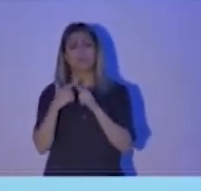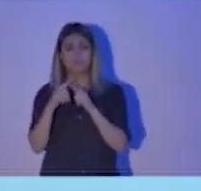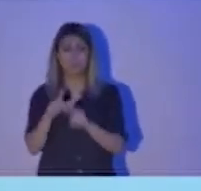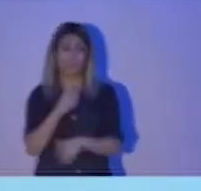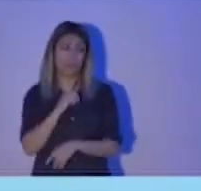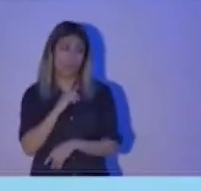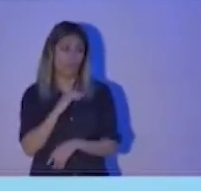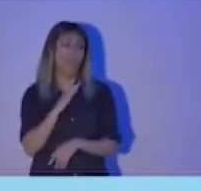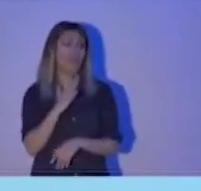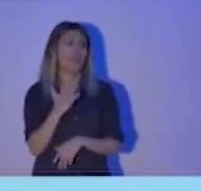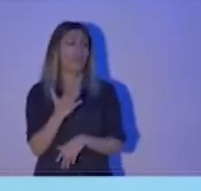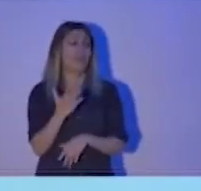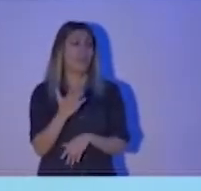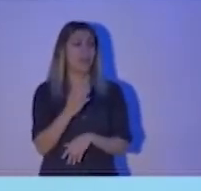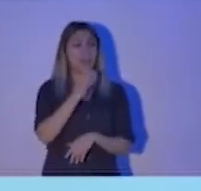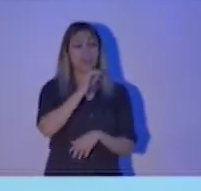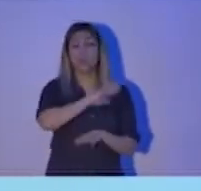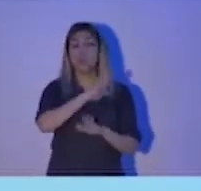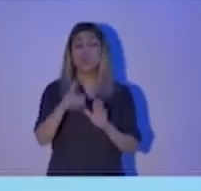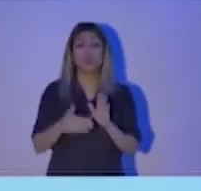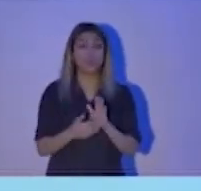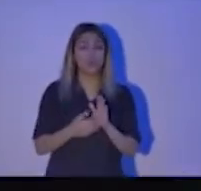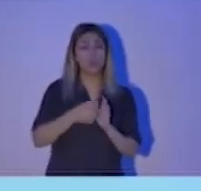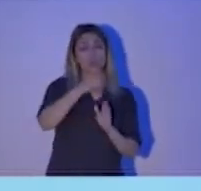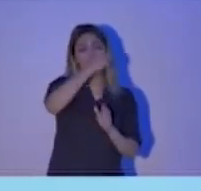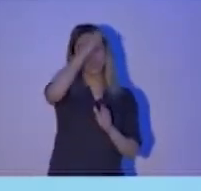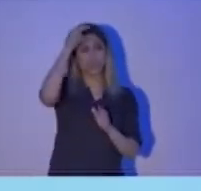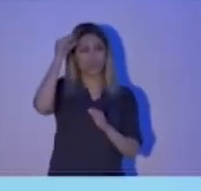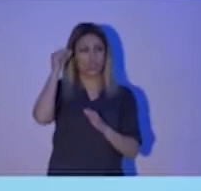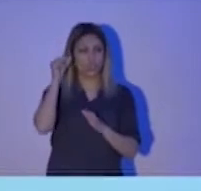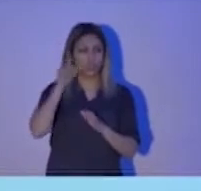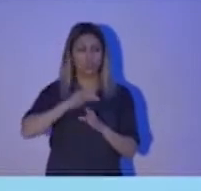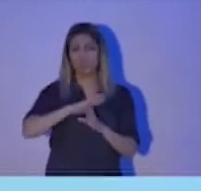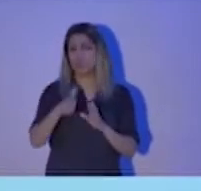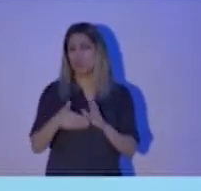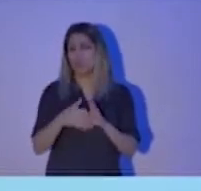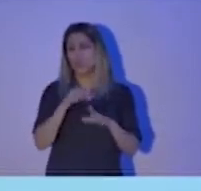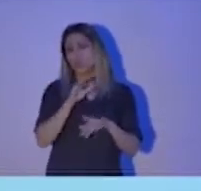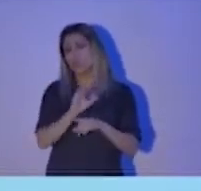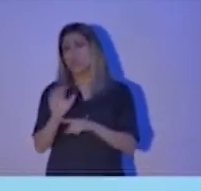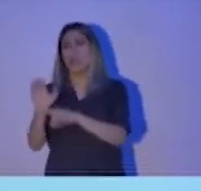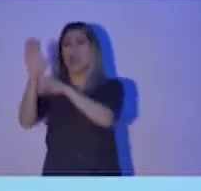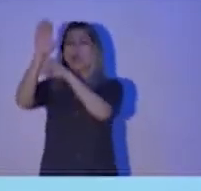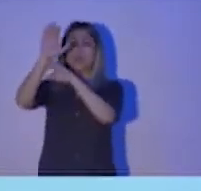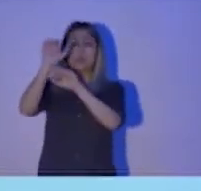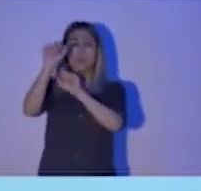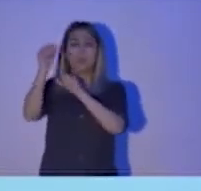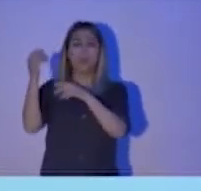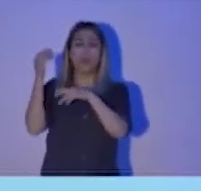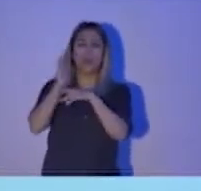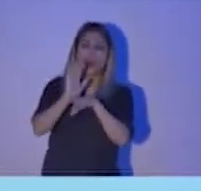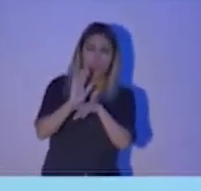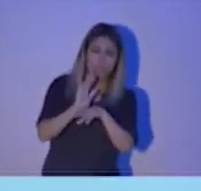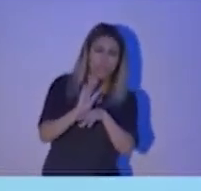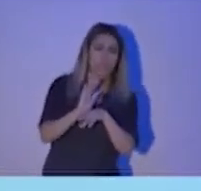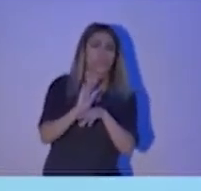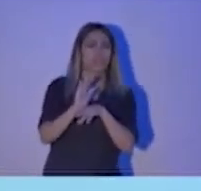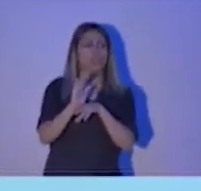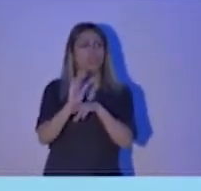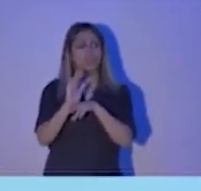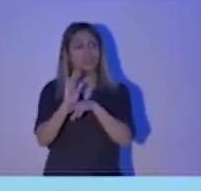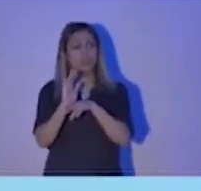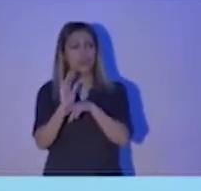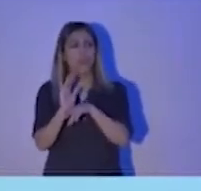Todo município, todo estado pode colaborar muito nesse processo, tanto de implementação da